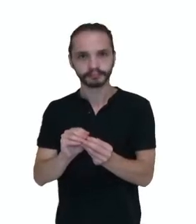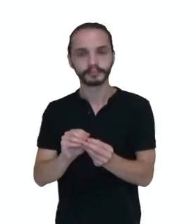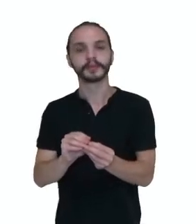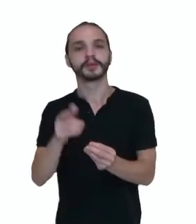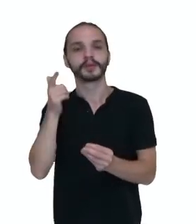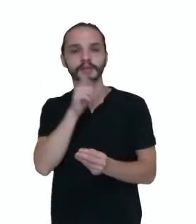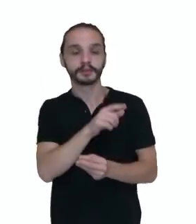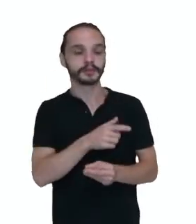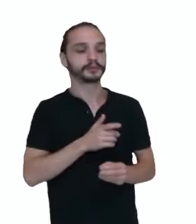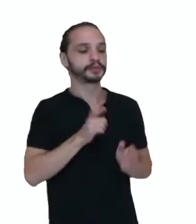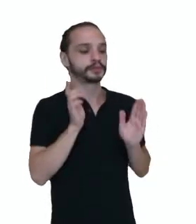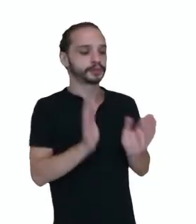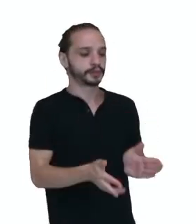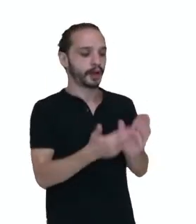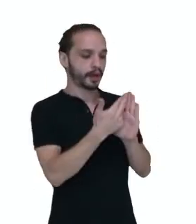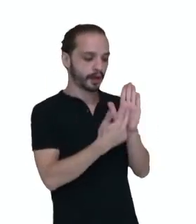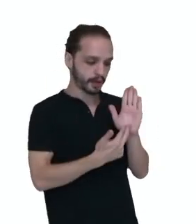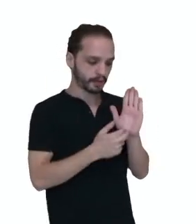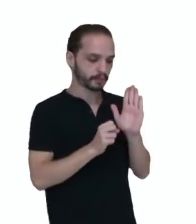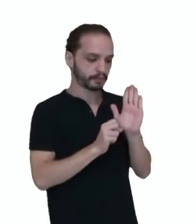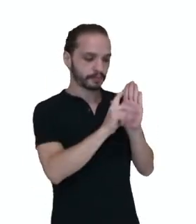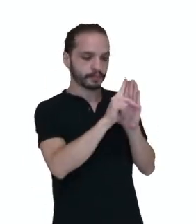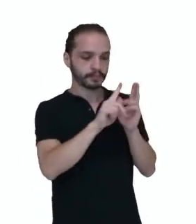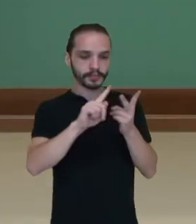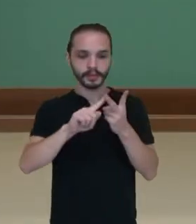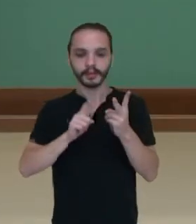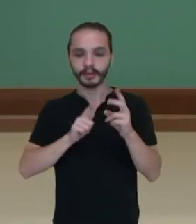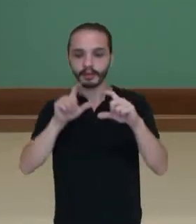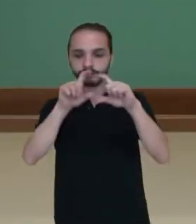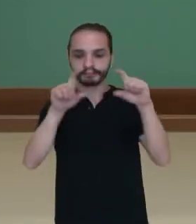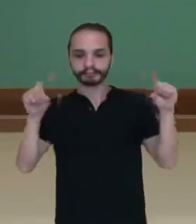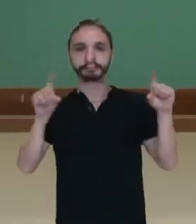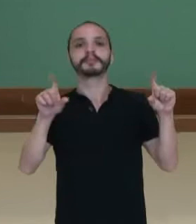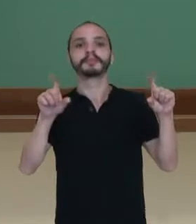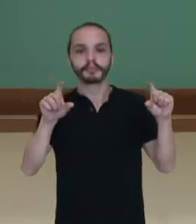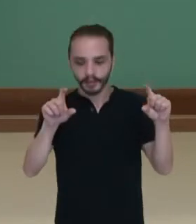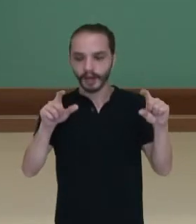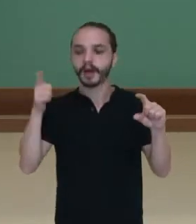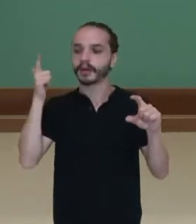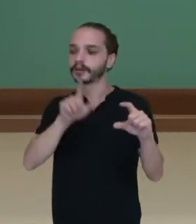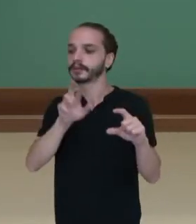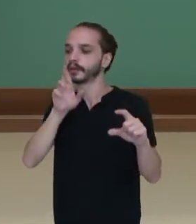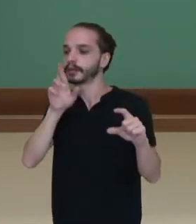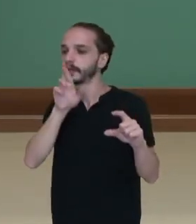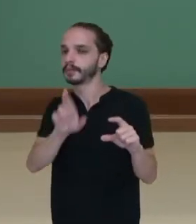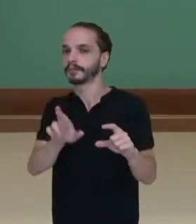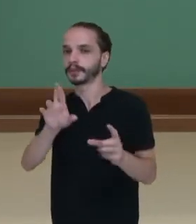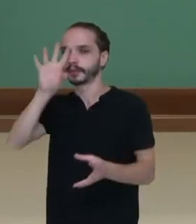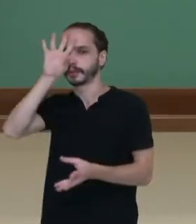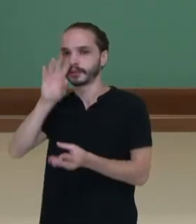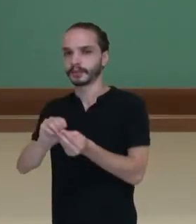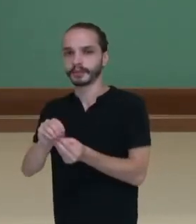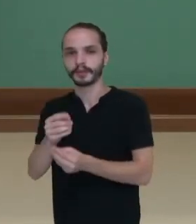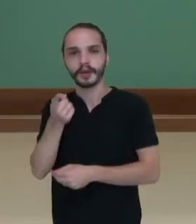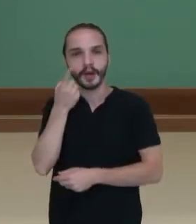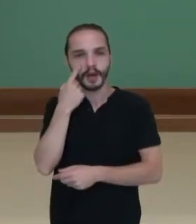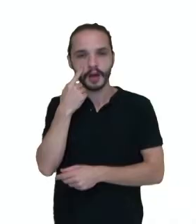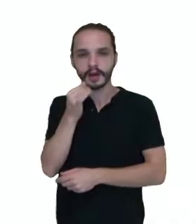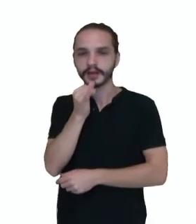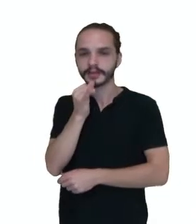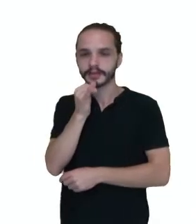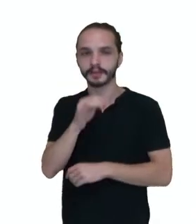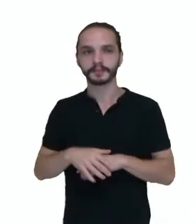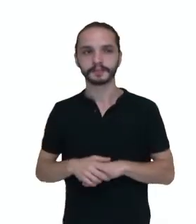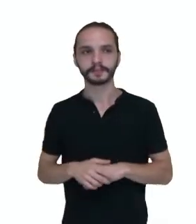Nós temos uma regra, nós temos uma premissa e a gente chega à conclusão. Vejam aqui o exemplo, né? Então, eu